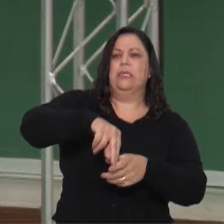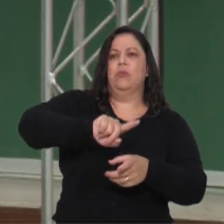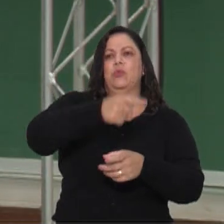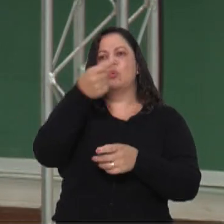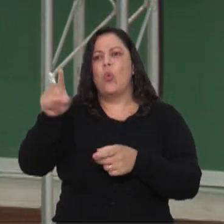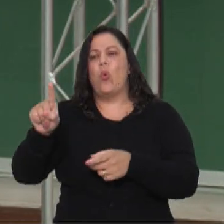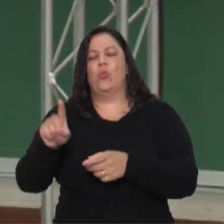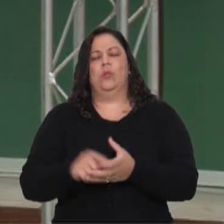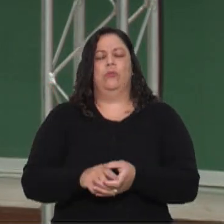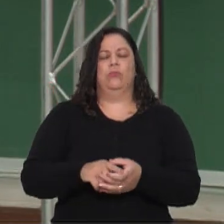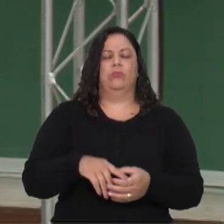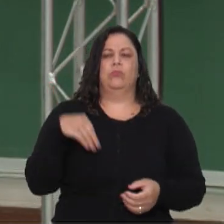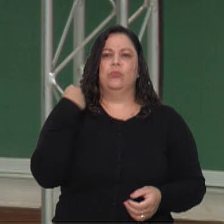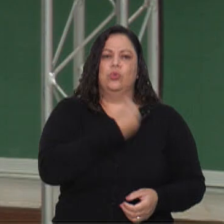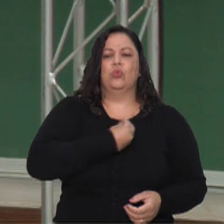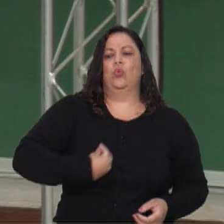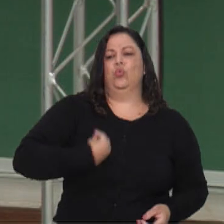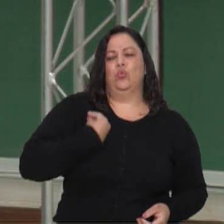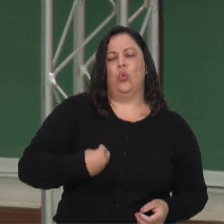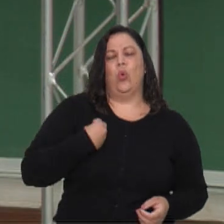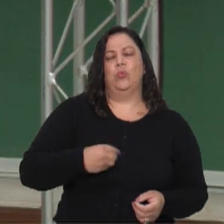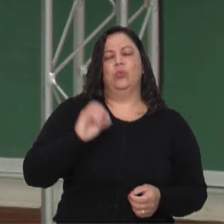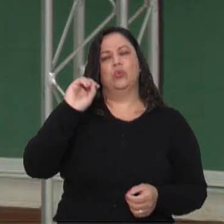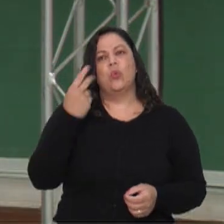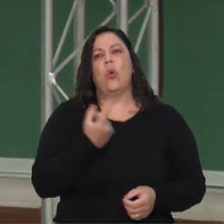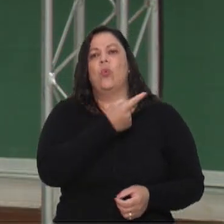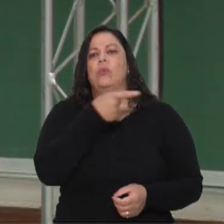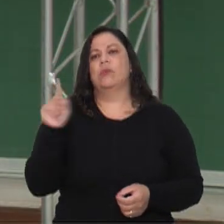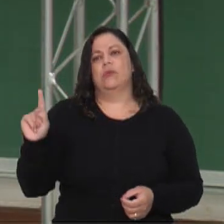somos e não somos. Certo, pessoal?